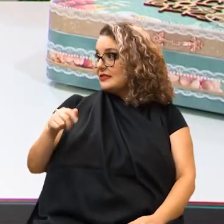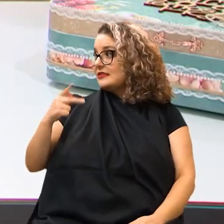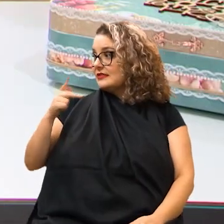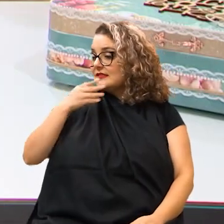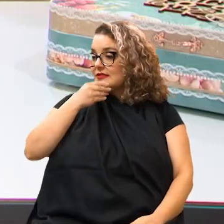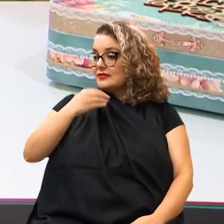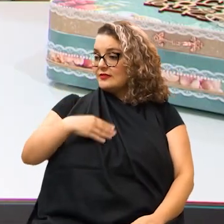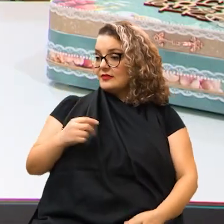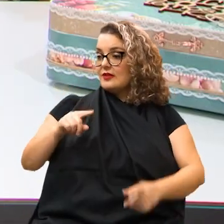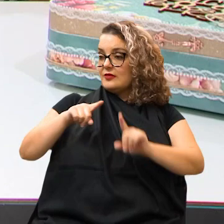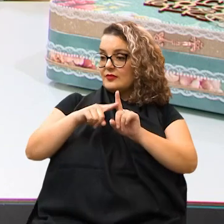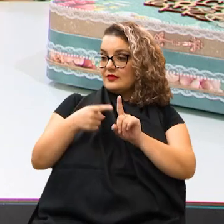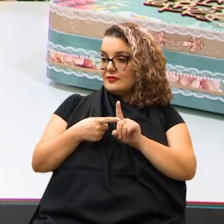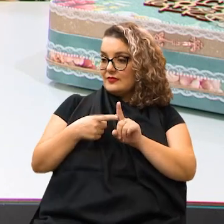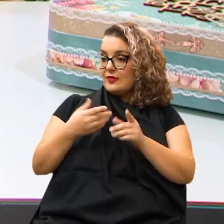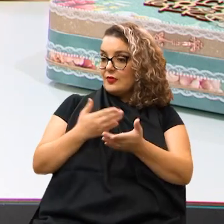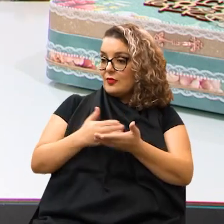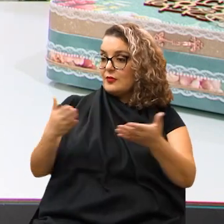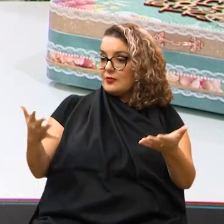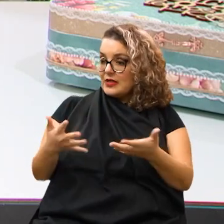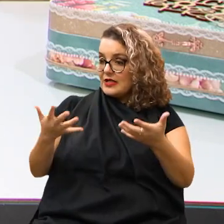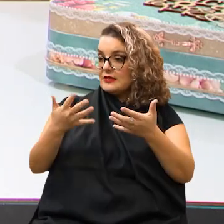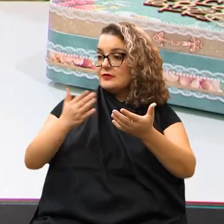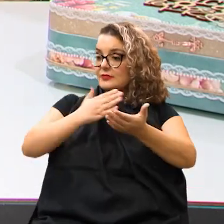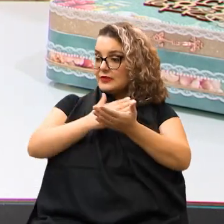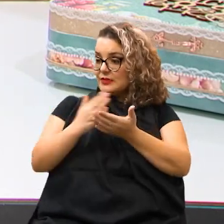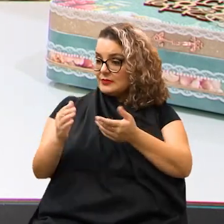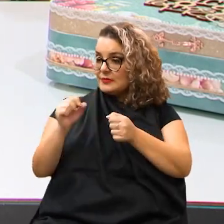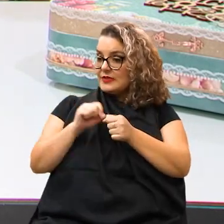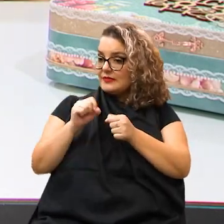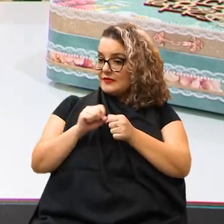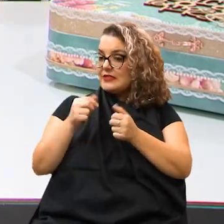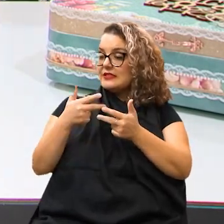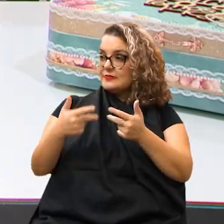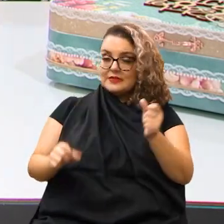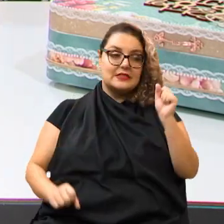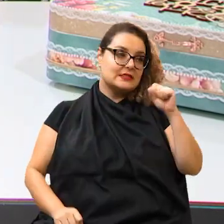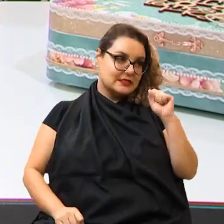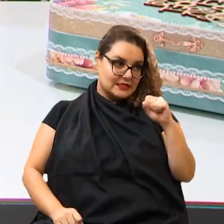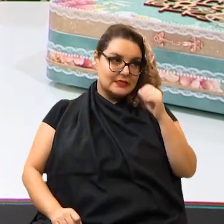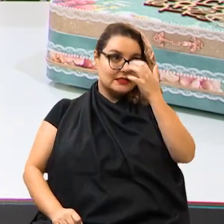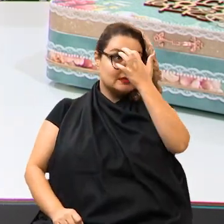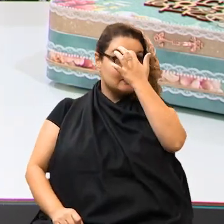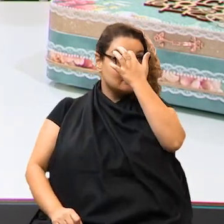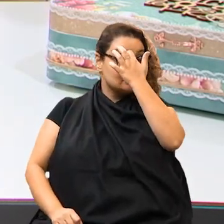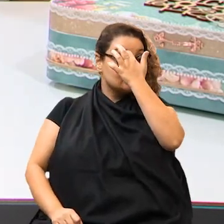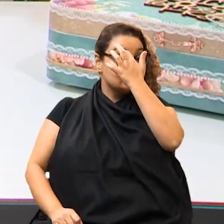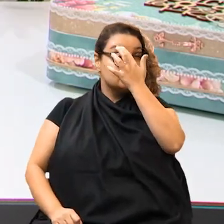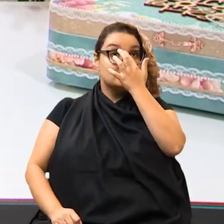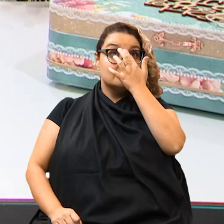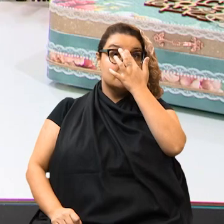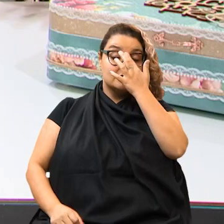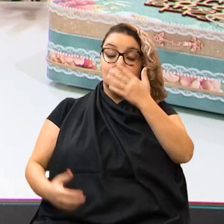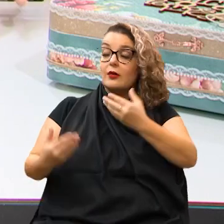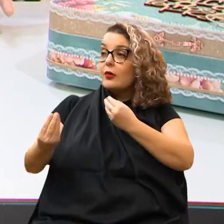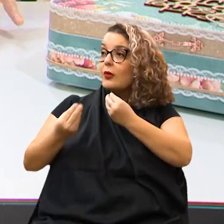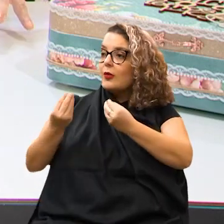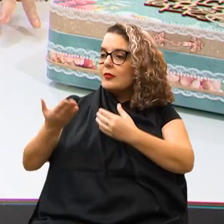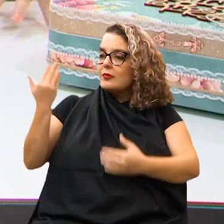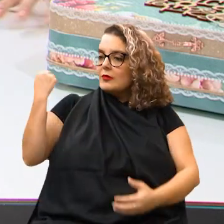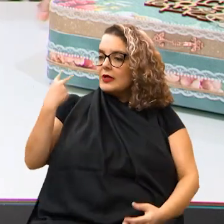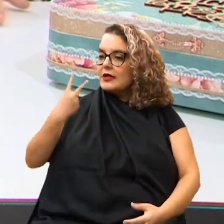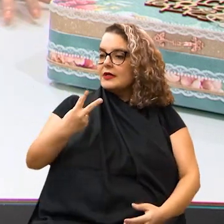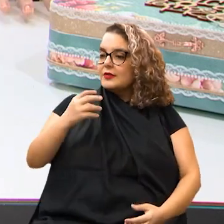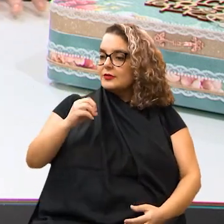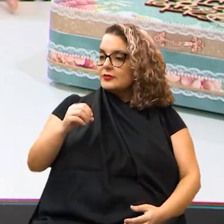o seu filho, né, a gravidez foi o combustível para você começar a fazer essas coisas. Sim, foi. Como que era aquele